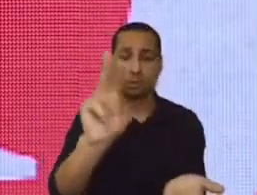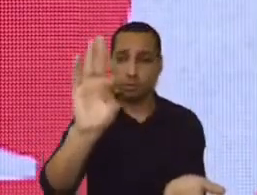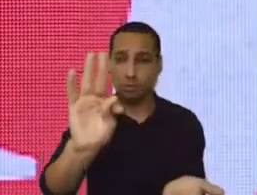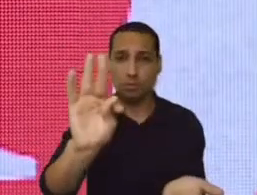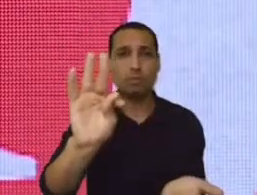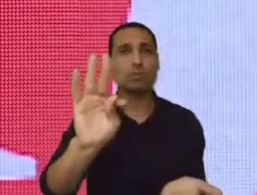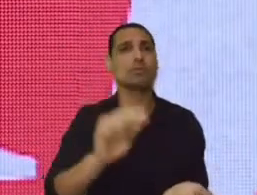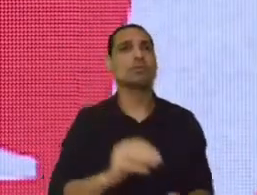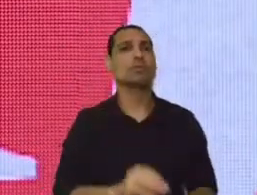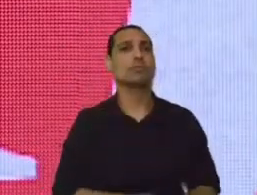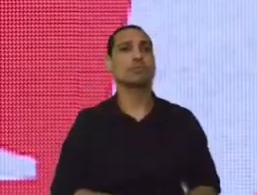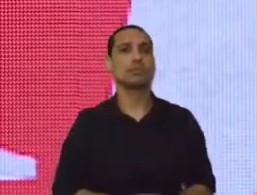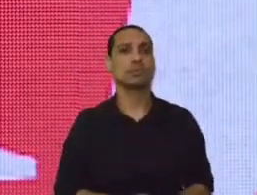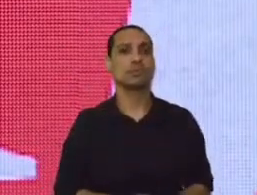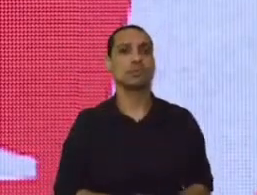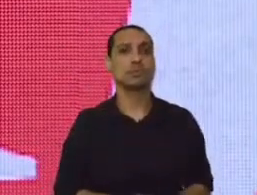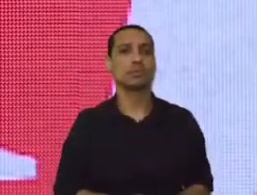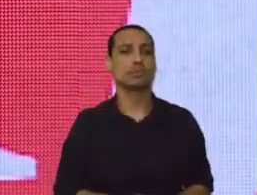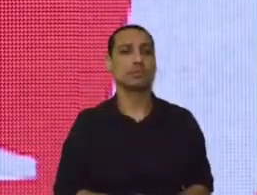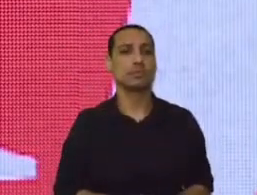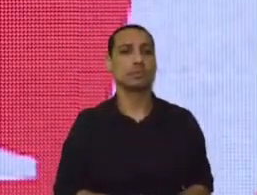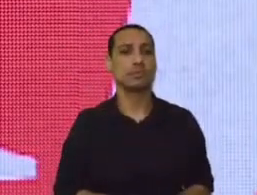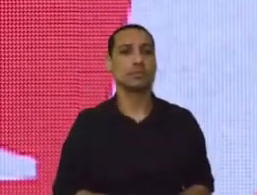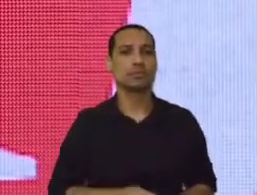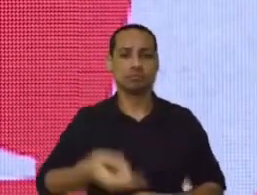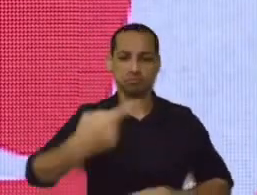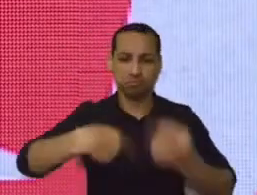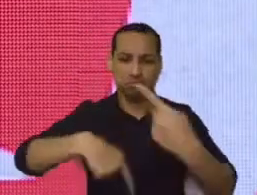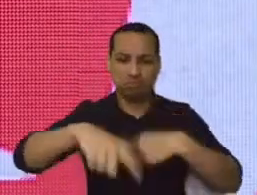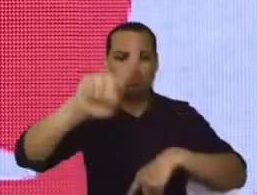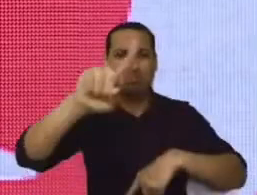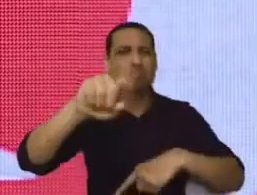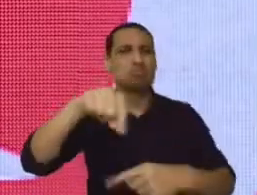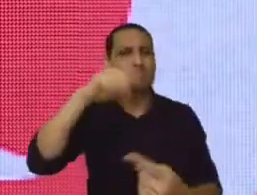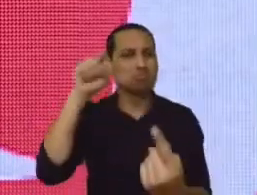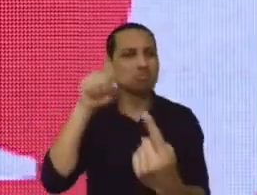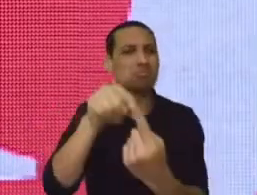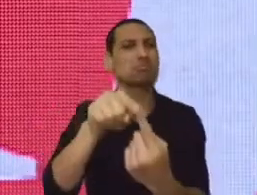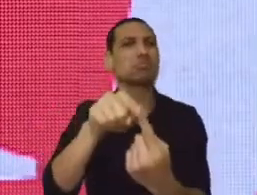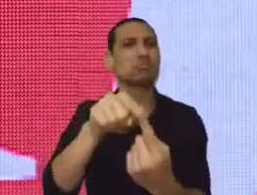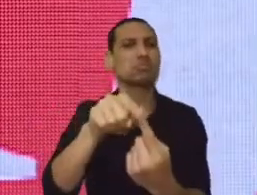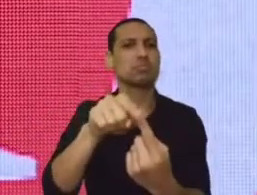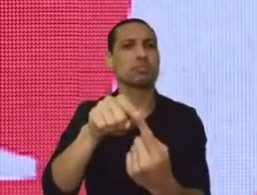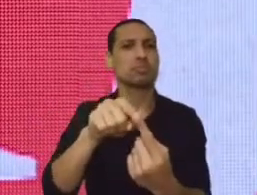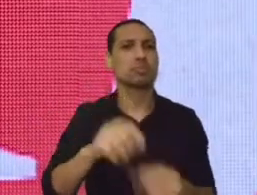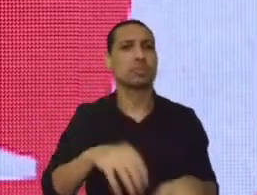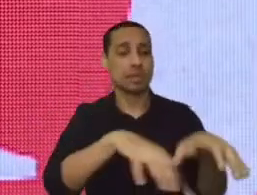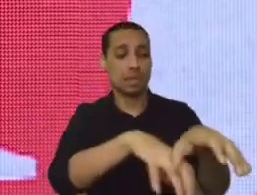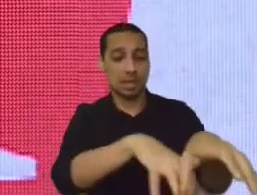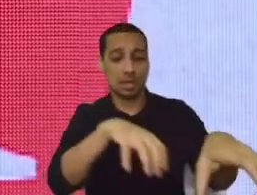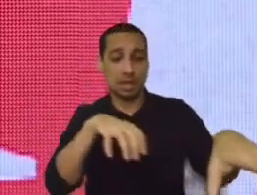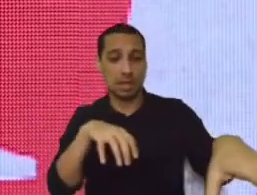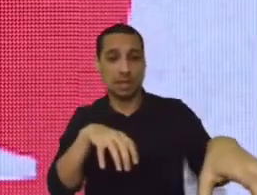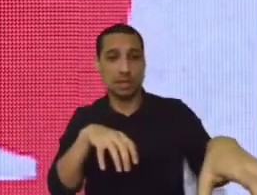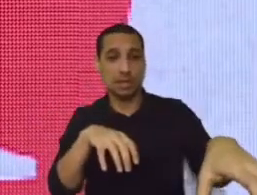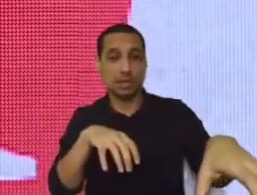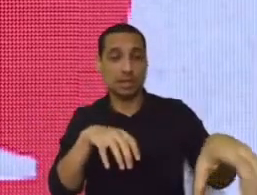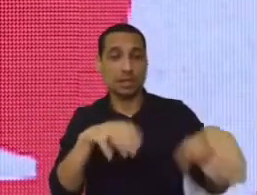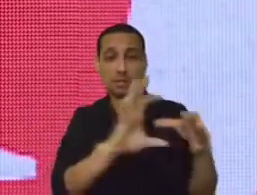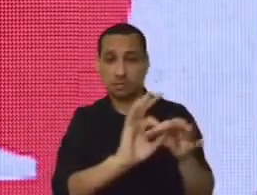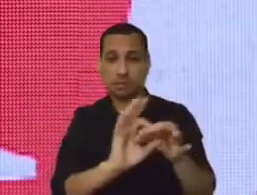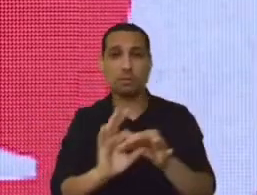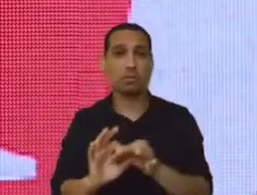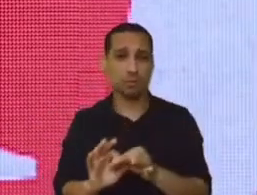do trabalho que emerge. Então, o home office, né, que foi acelerado durante a pandemia, é uma realidade. Nós